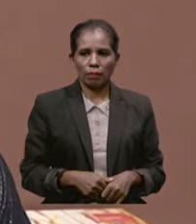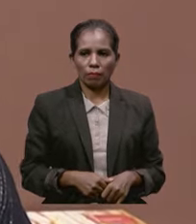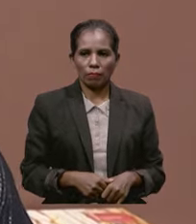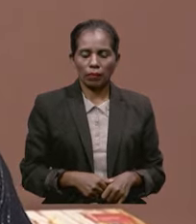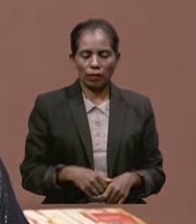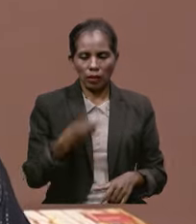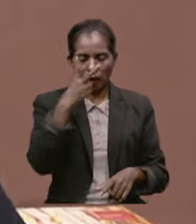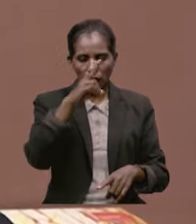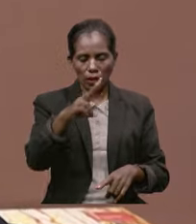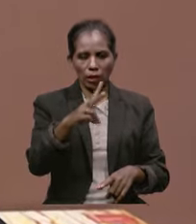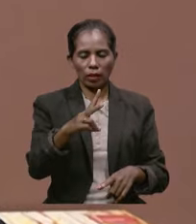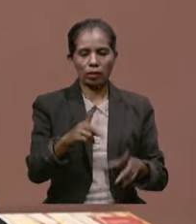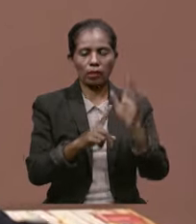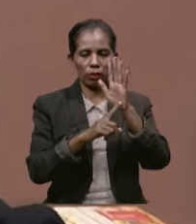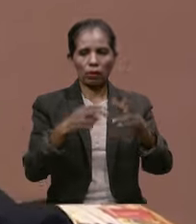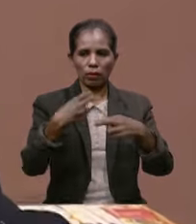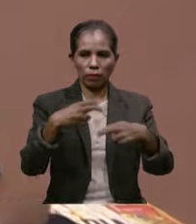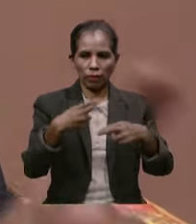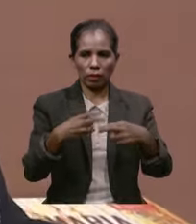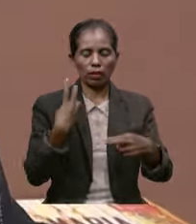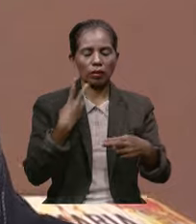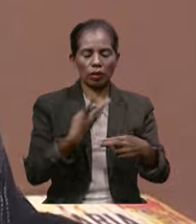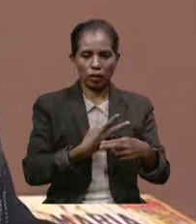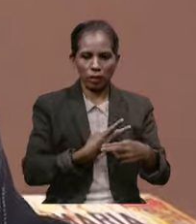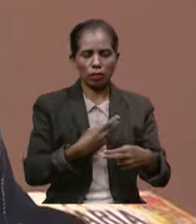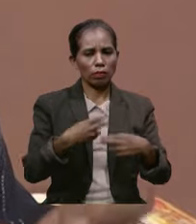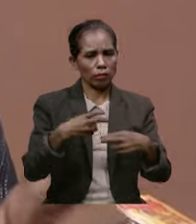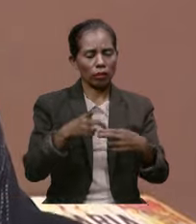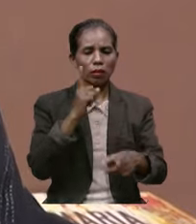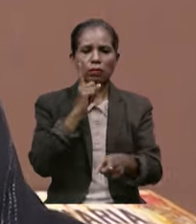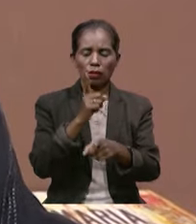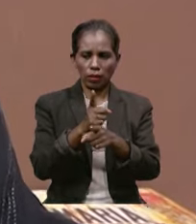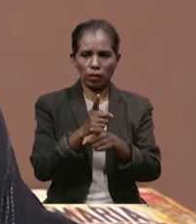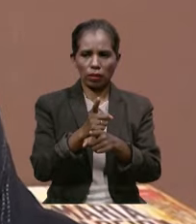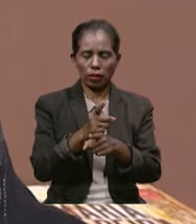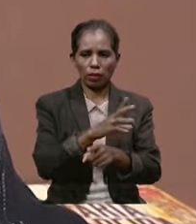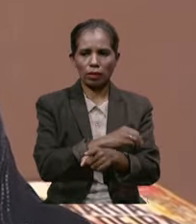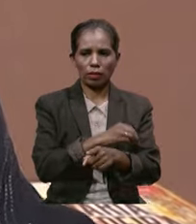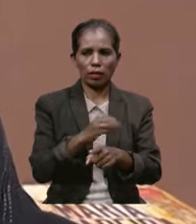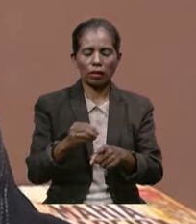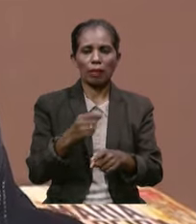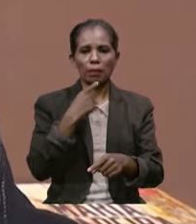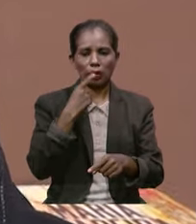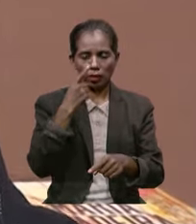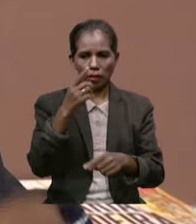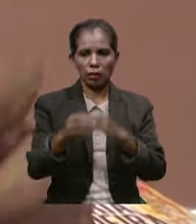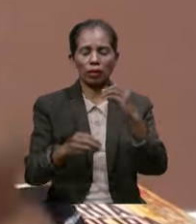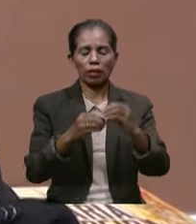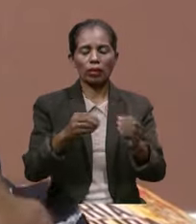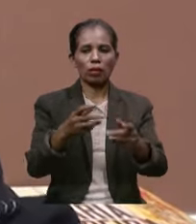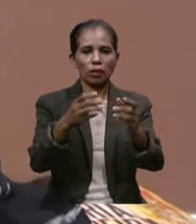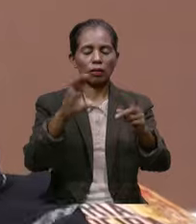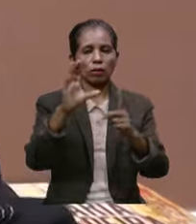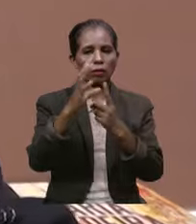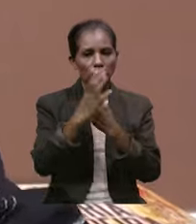Assunto ainda que é difícil para o até entender arte contemporânea, mas que nem. Mas bem, o arte contemporâneo, bela até tem que a arte nem bem